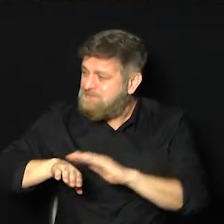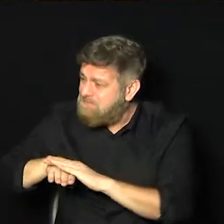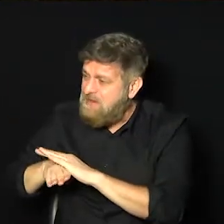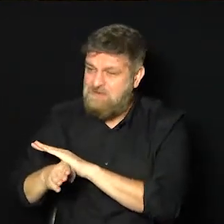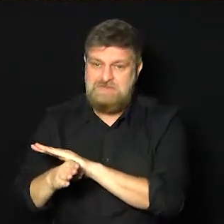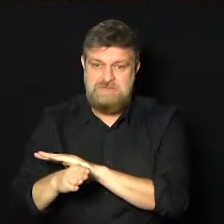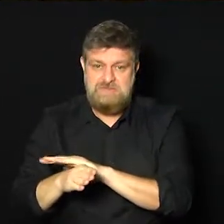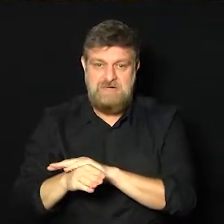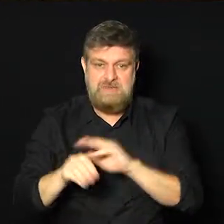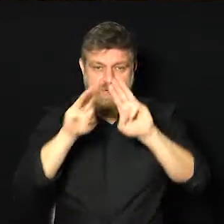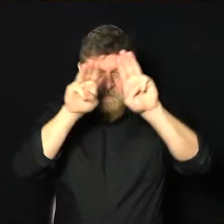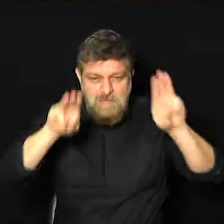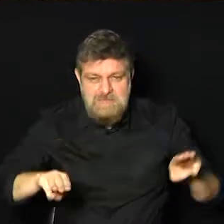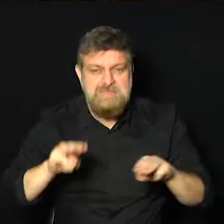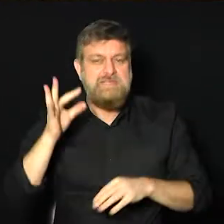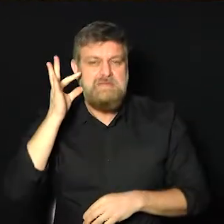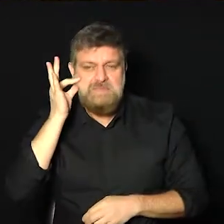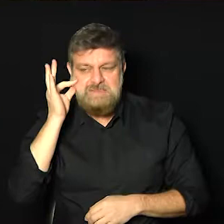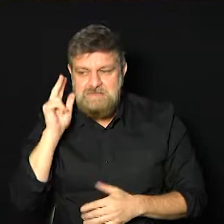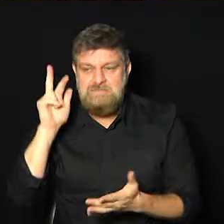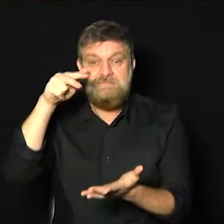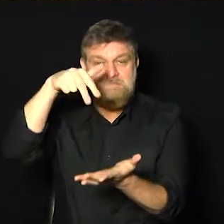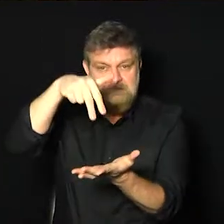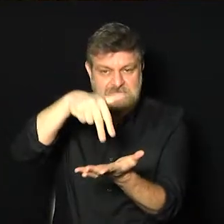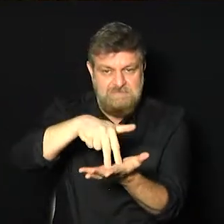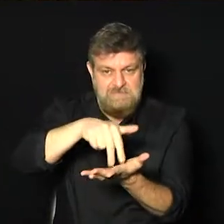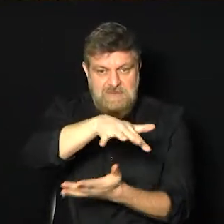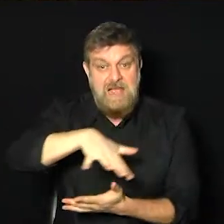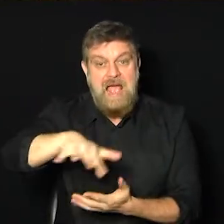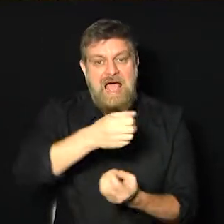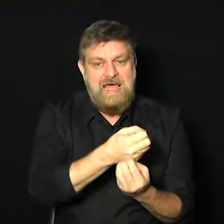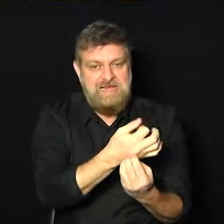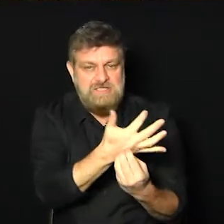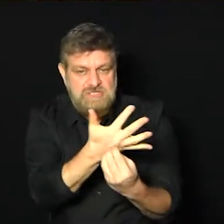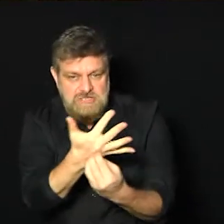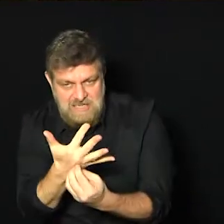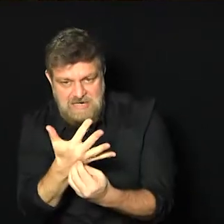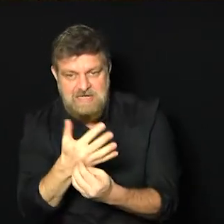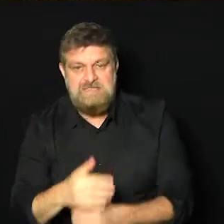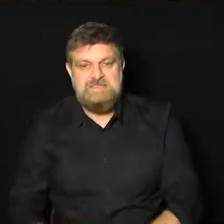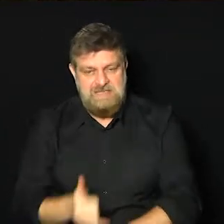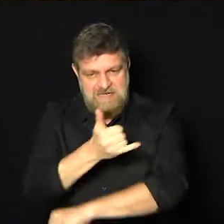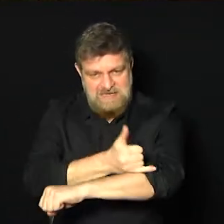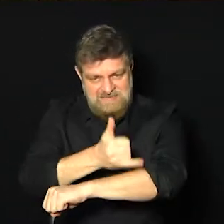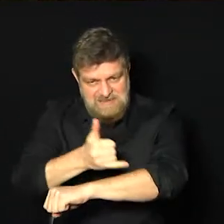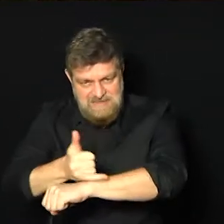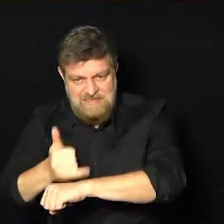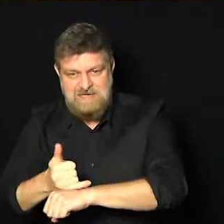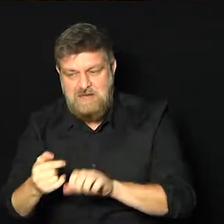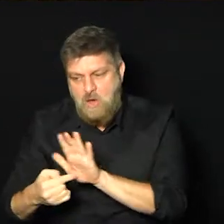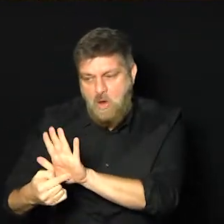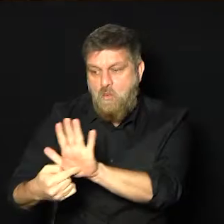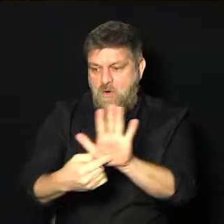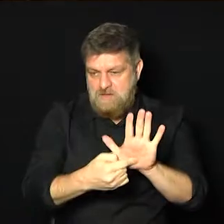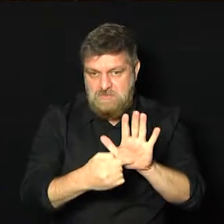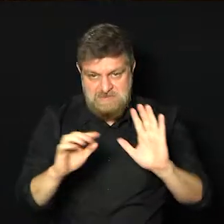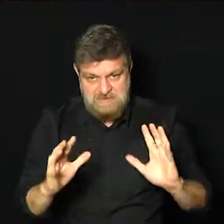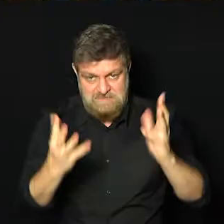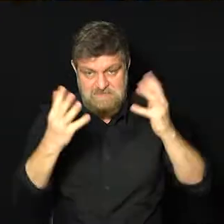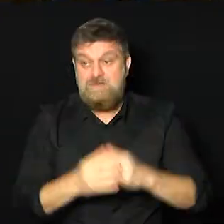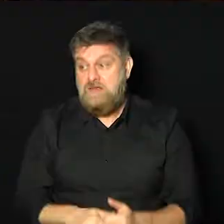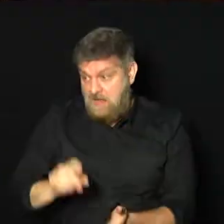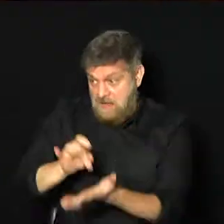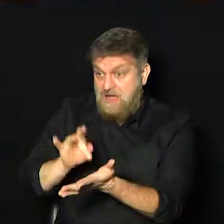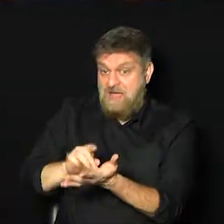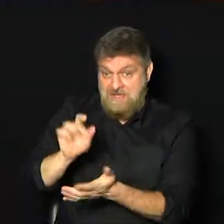a frequentar pessoalmente e fisicamente os eventos de arte, as galerias ou as feiras de arte ou festivais. É isso